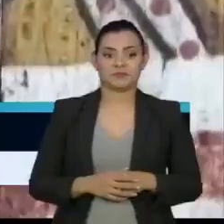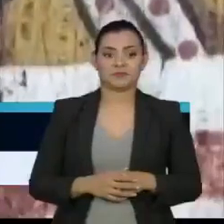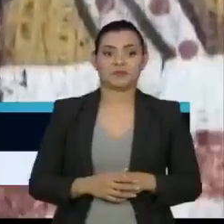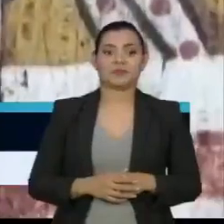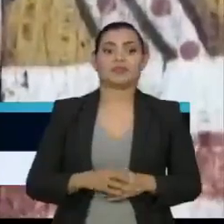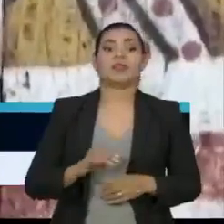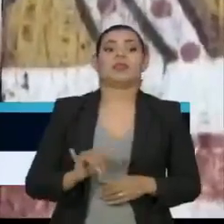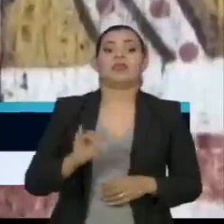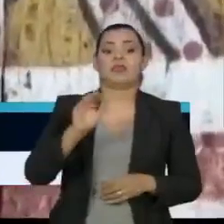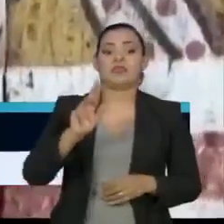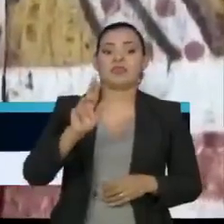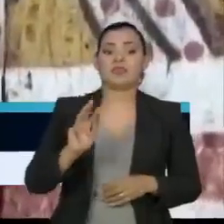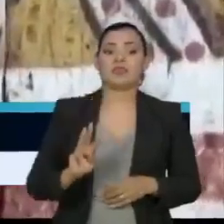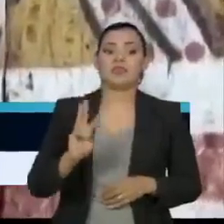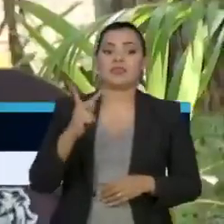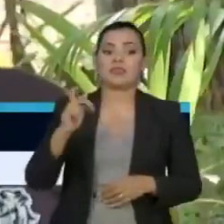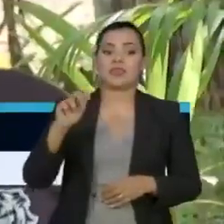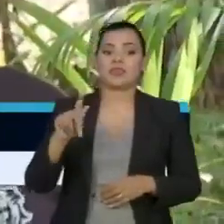Yengatu